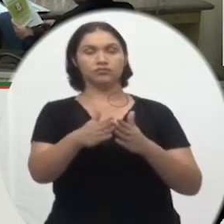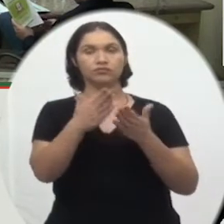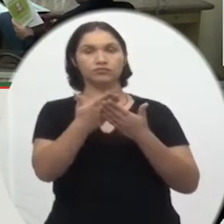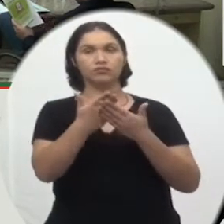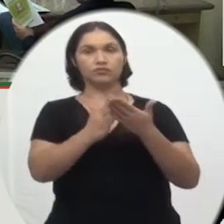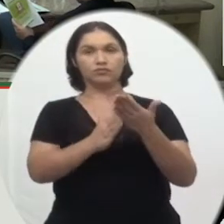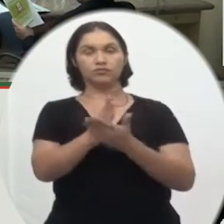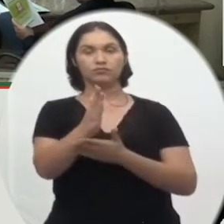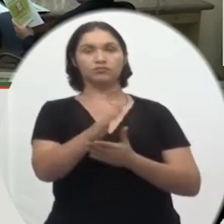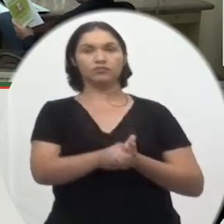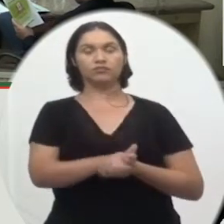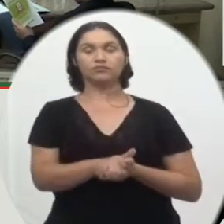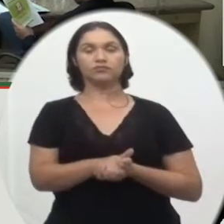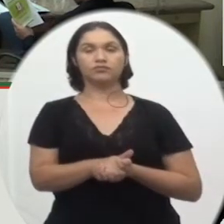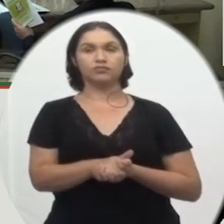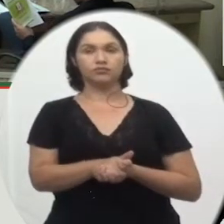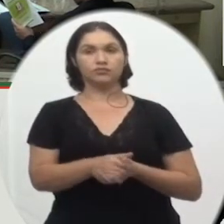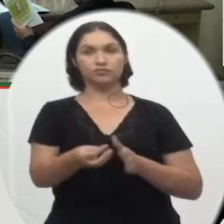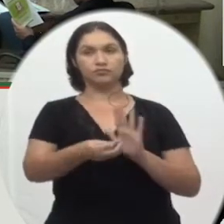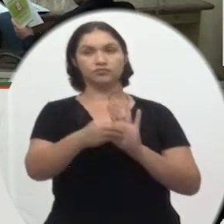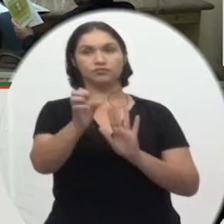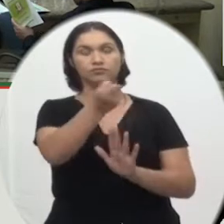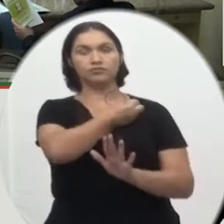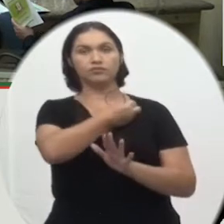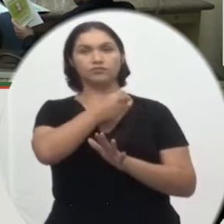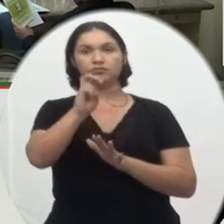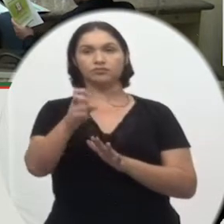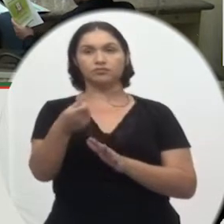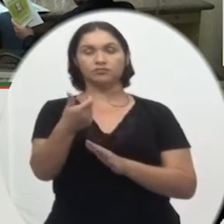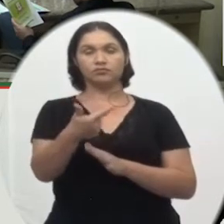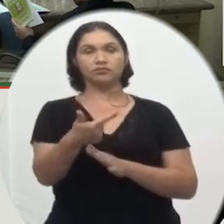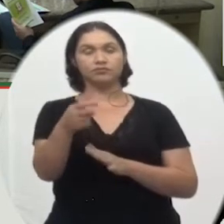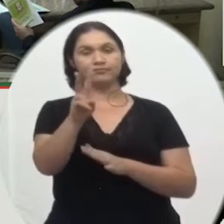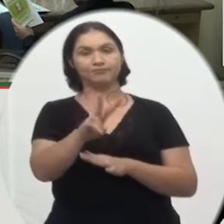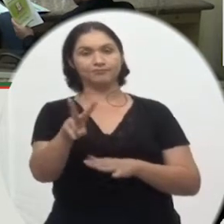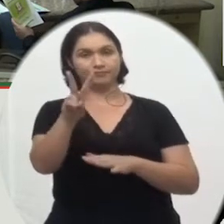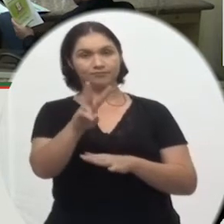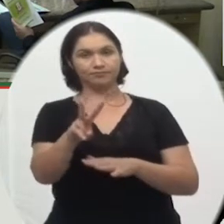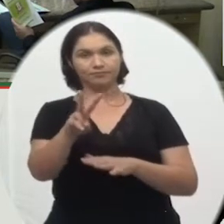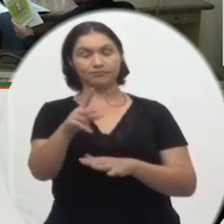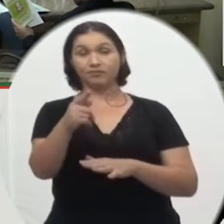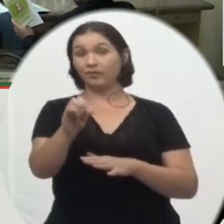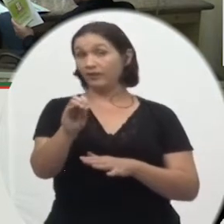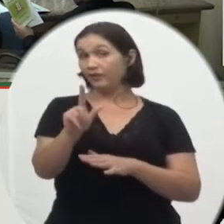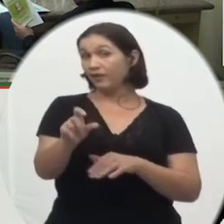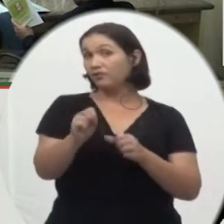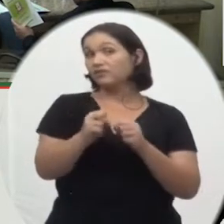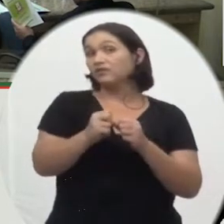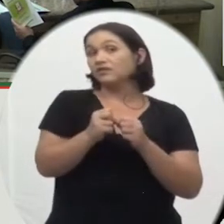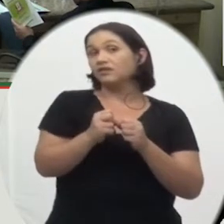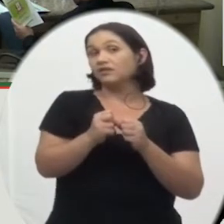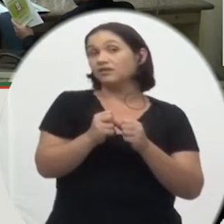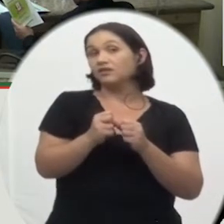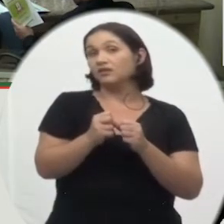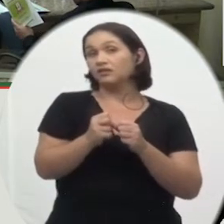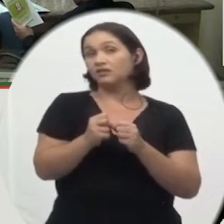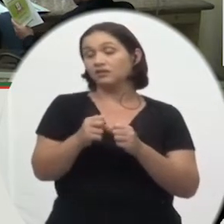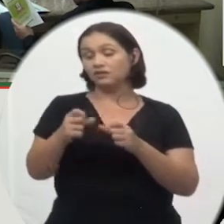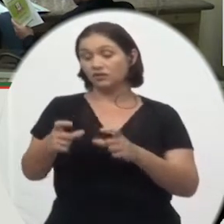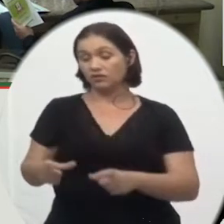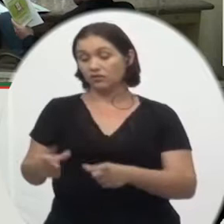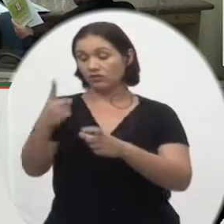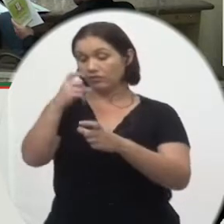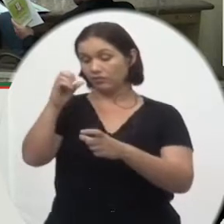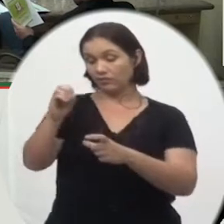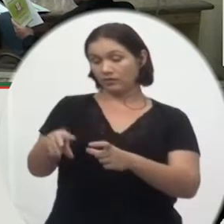Aprovado por unanimidade. Indicação número 562/2019, de autoria do vereador Paiol, assunto instalação de novas lixeiras na Praça